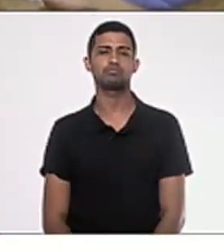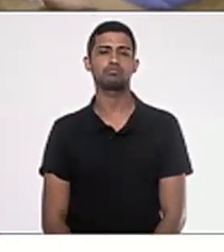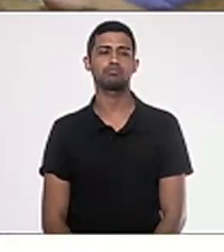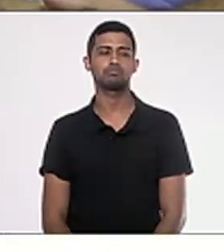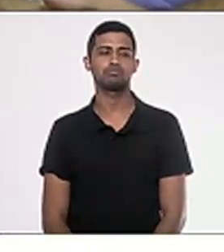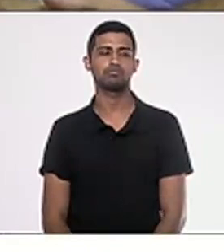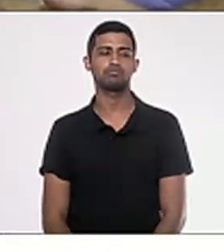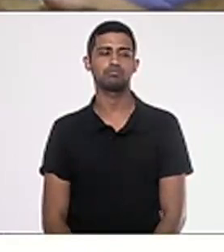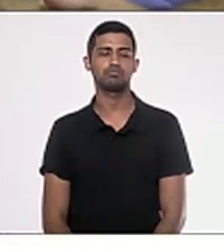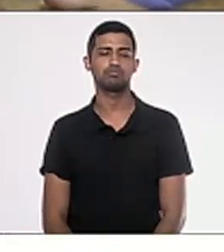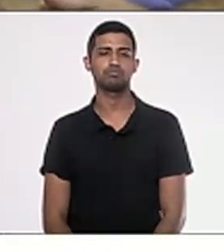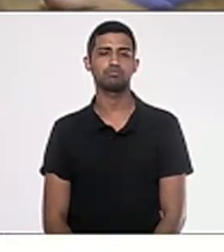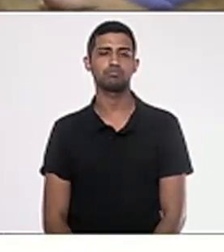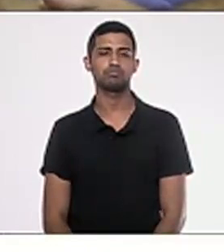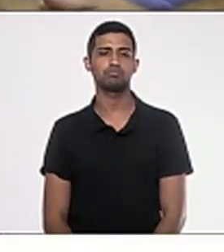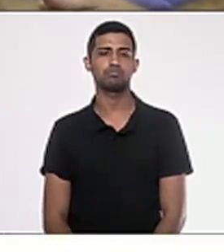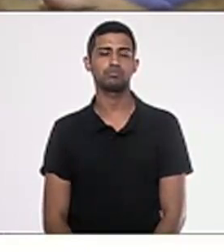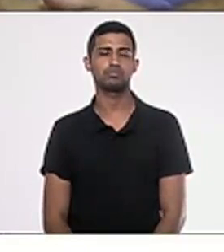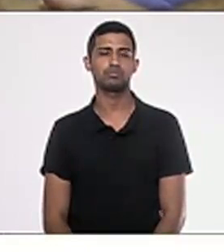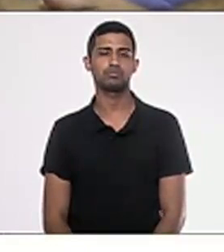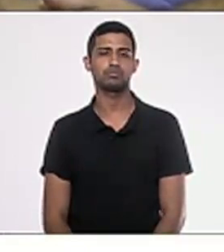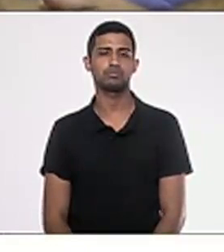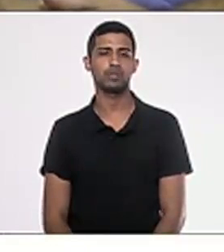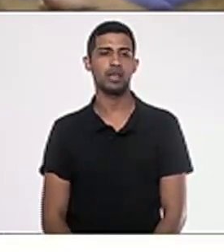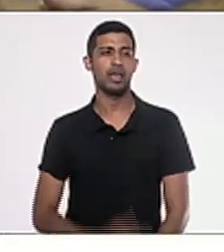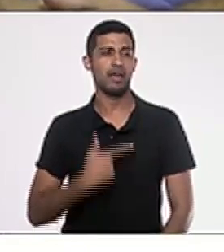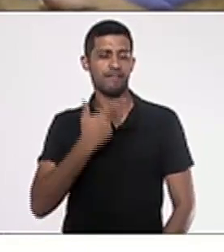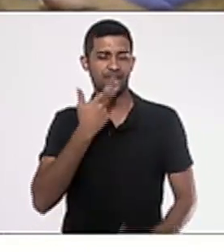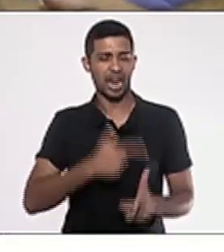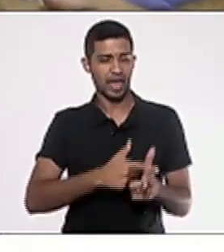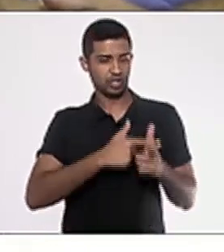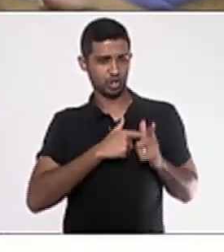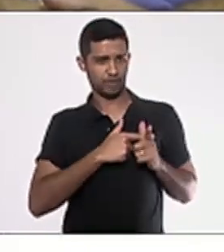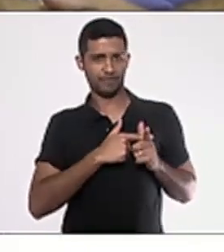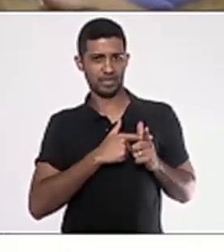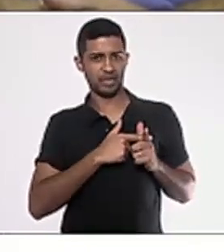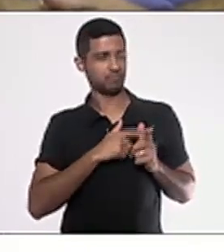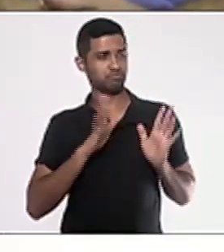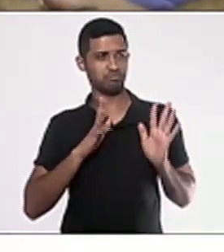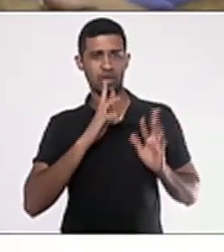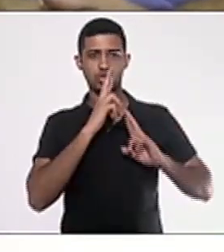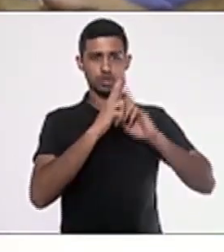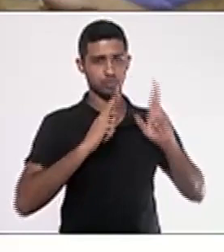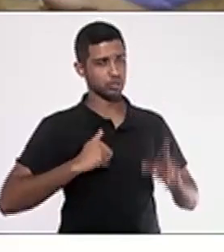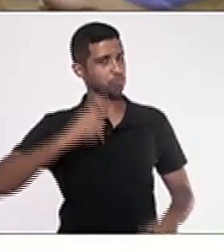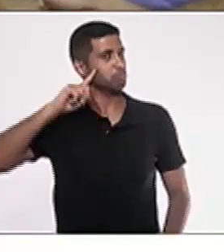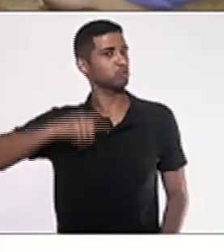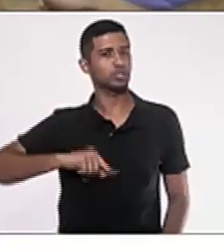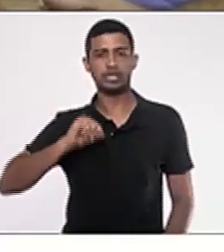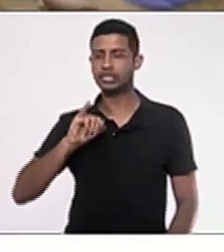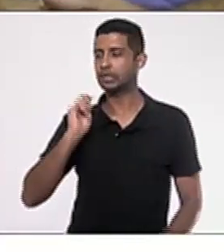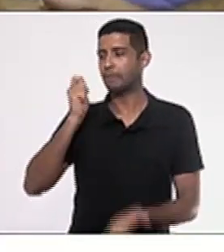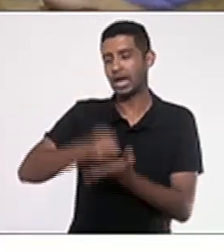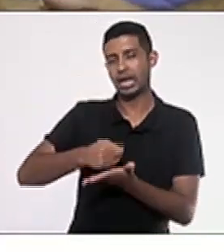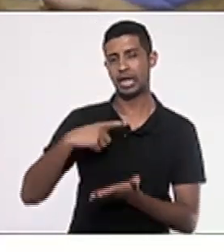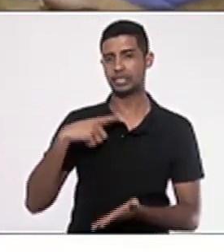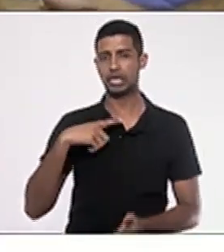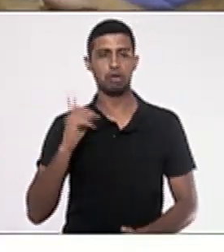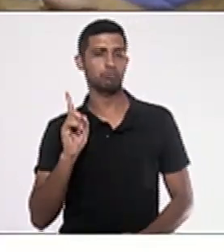tenho conhecimento para responder para os senhores em relação às dívidas que já foram para a dívida ativa, quanto à PGE, se já houve pagamento ou se não